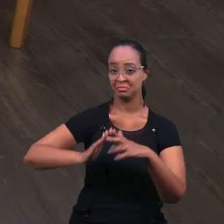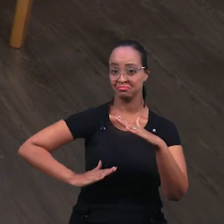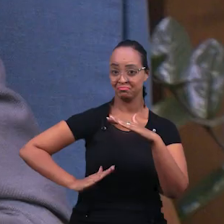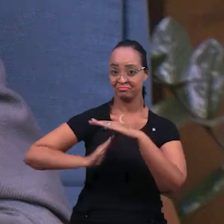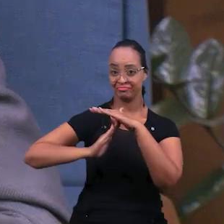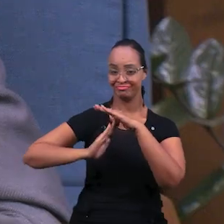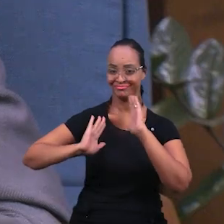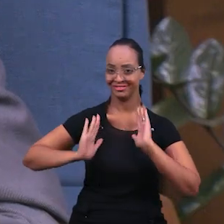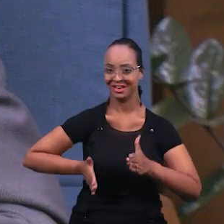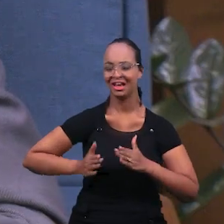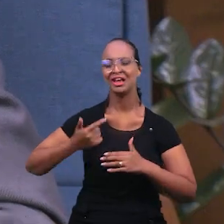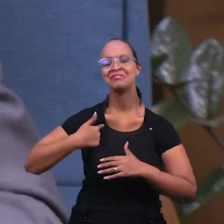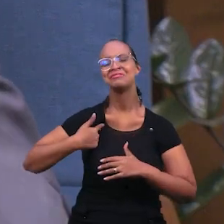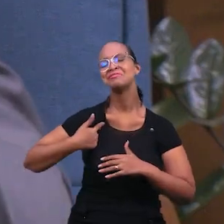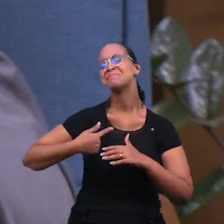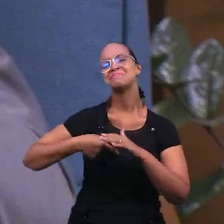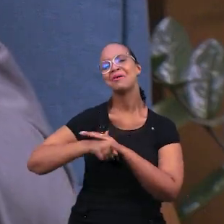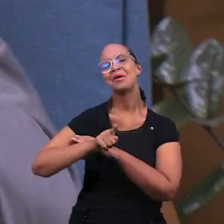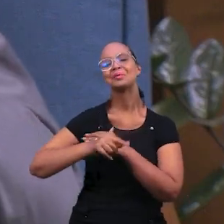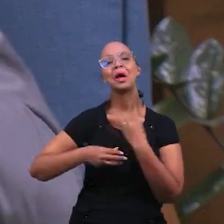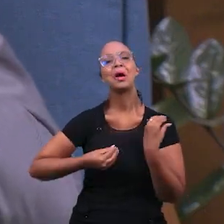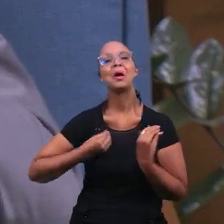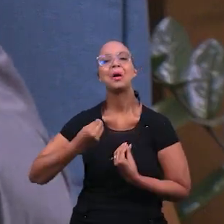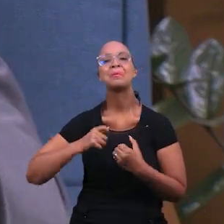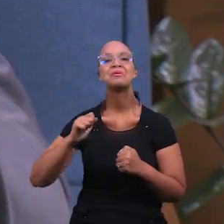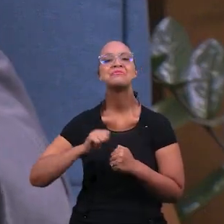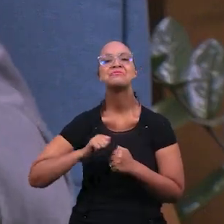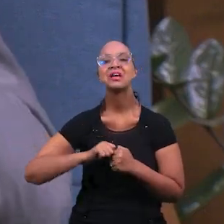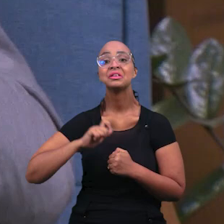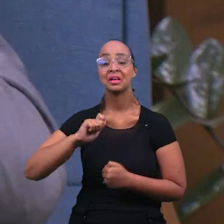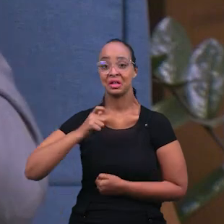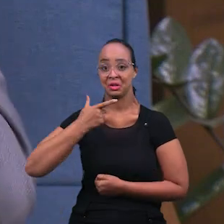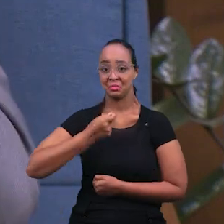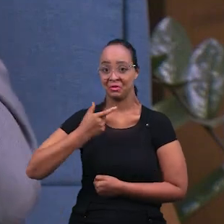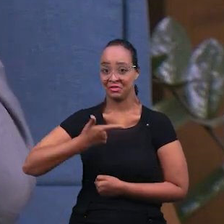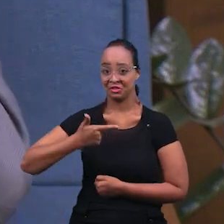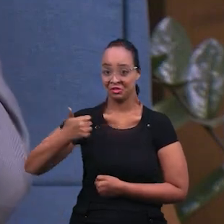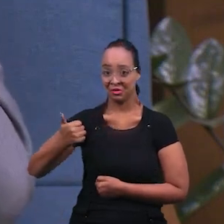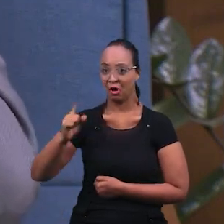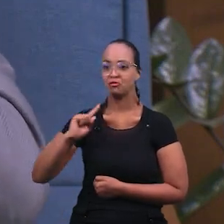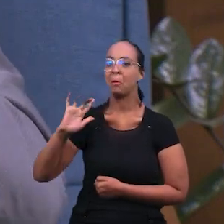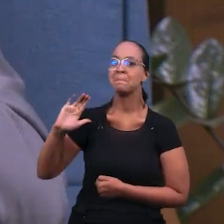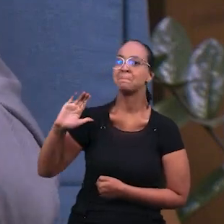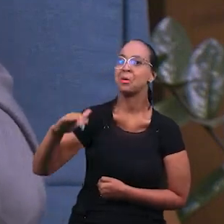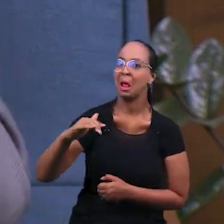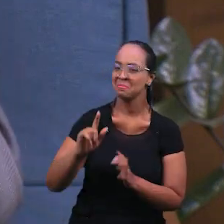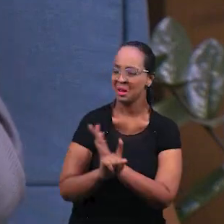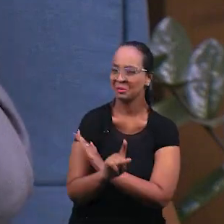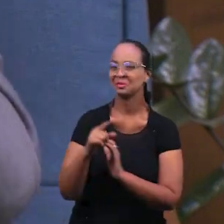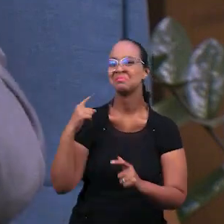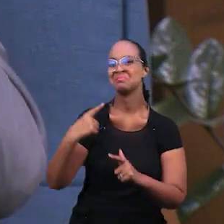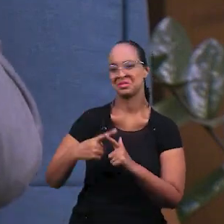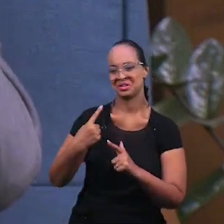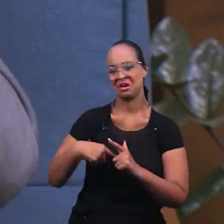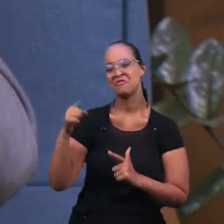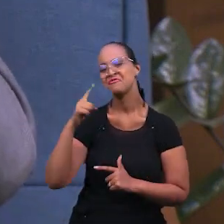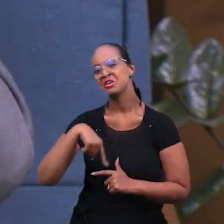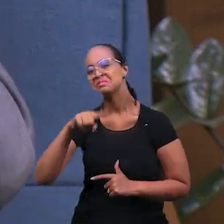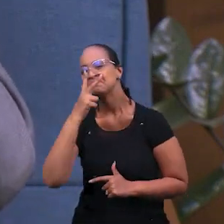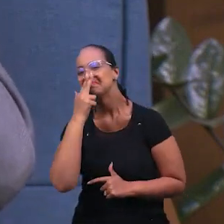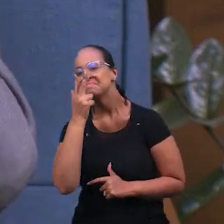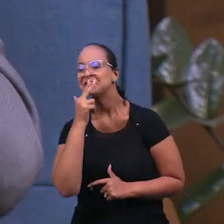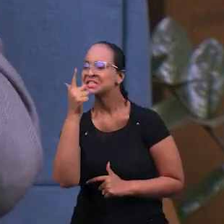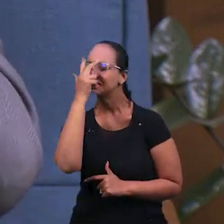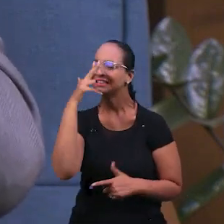avançado. E eu ia perguntar do que foi feito em 2021, mas eu não vou, eu vou pular essa pergunta, sabe por quê? Eu vou deixar